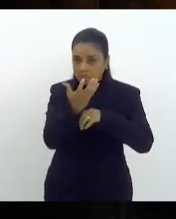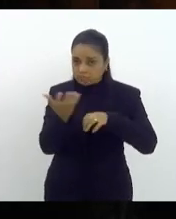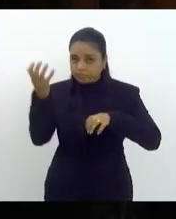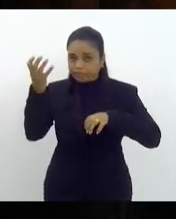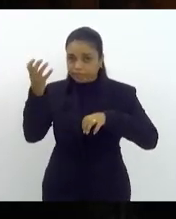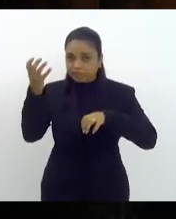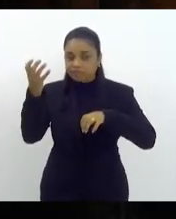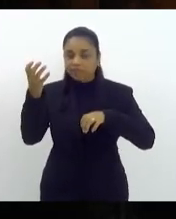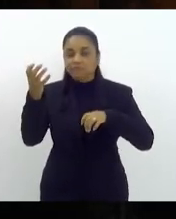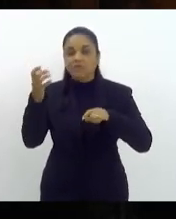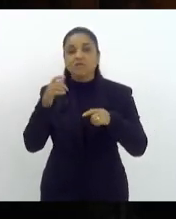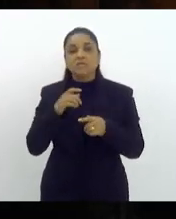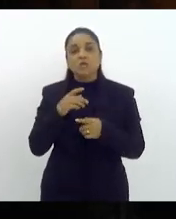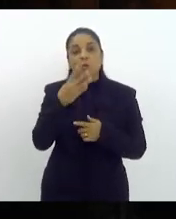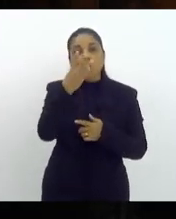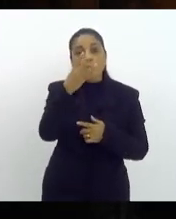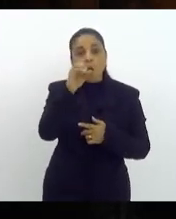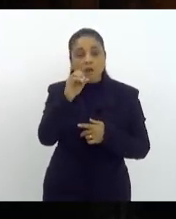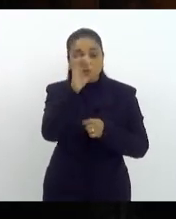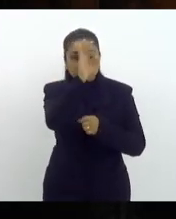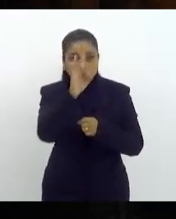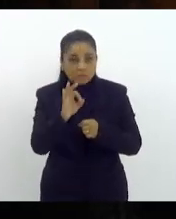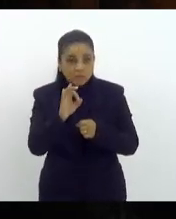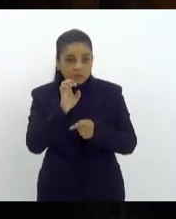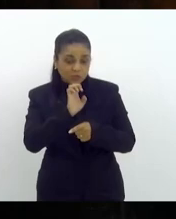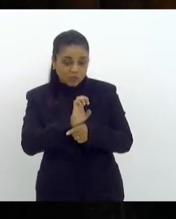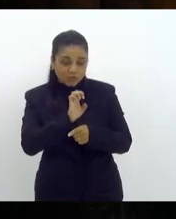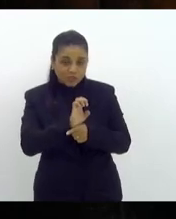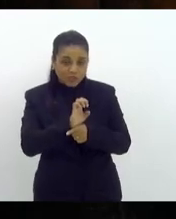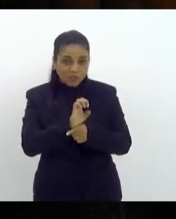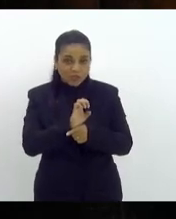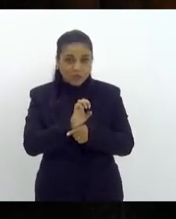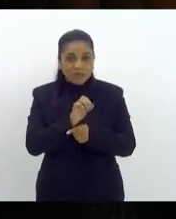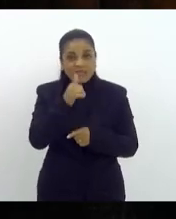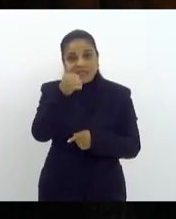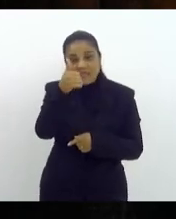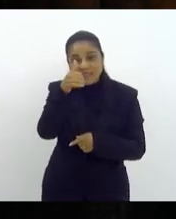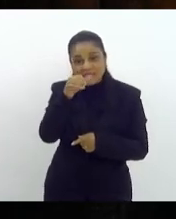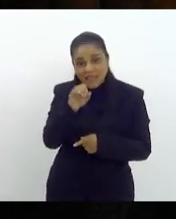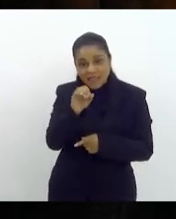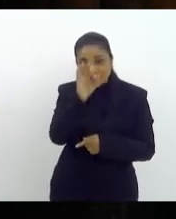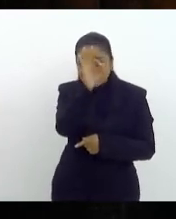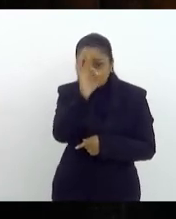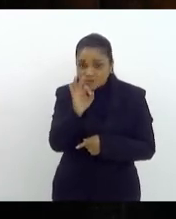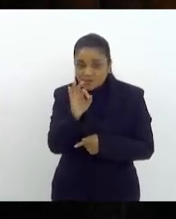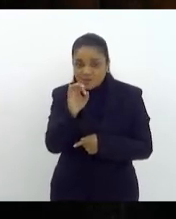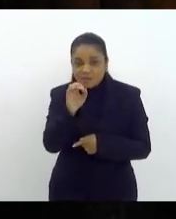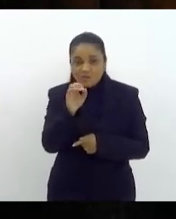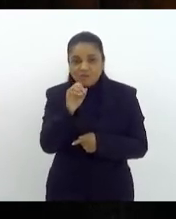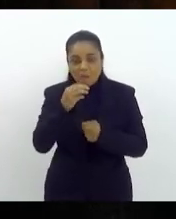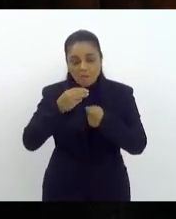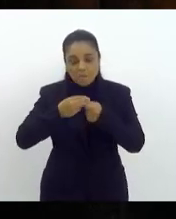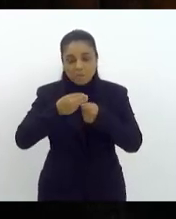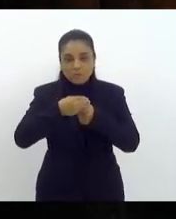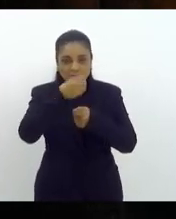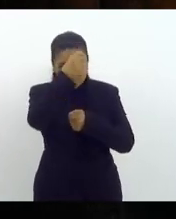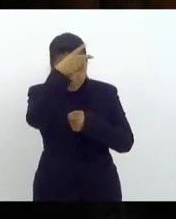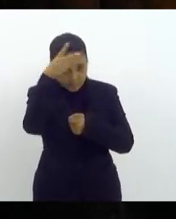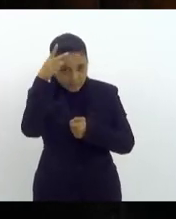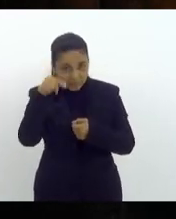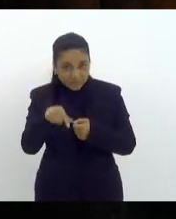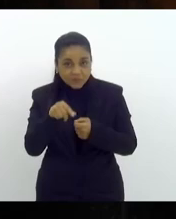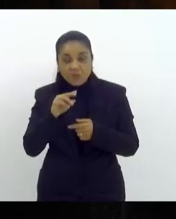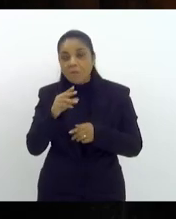para os estados e 10% para os municípios Quem levou a parte da União do leão